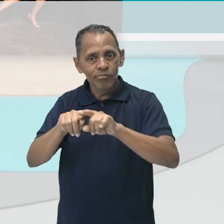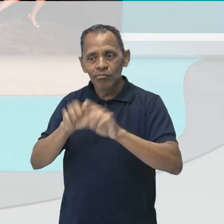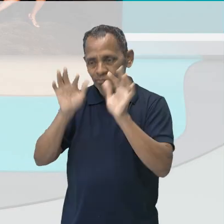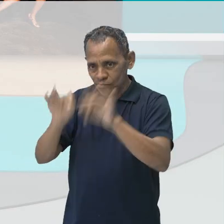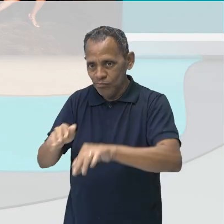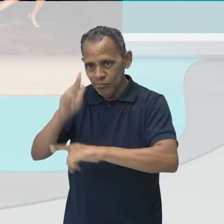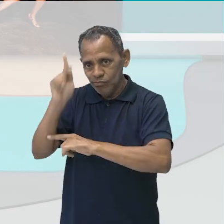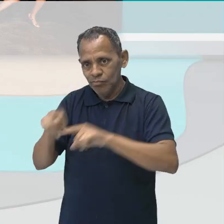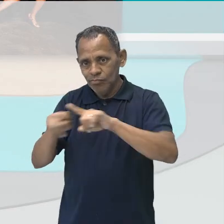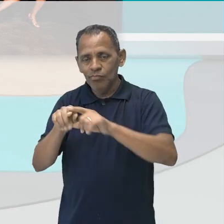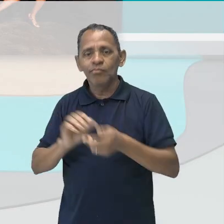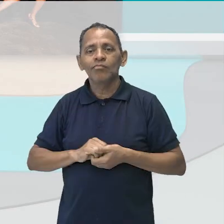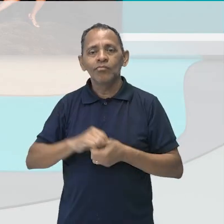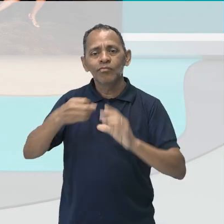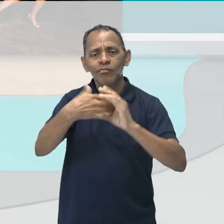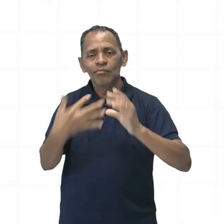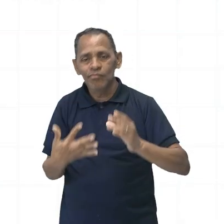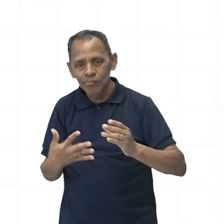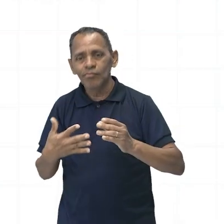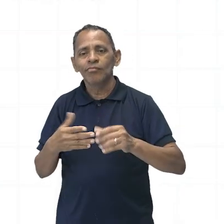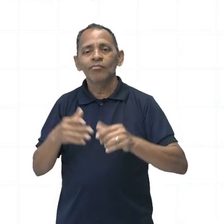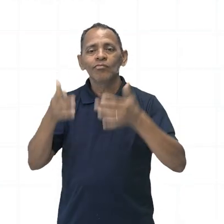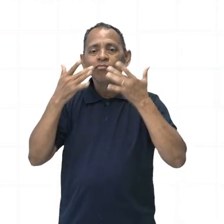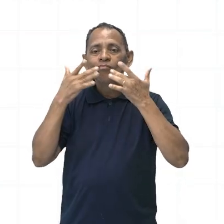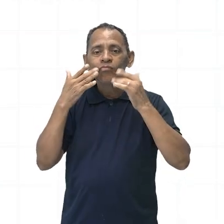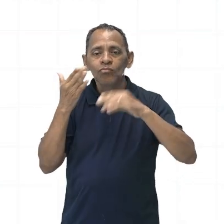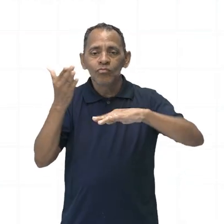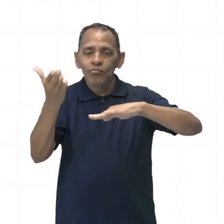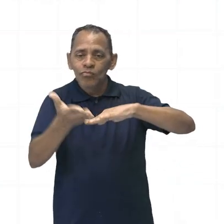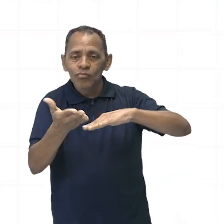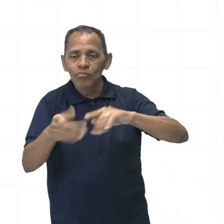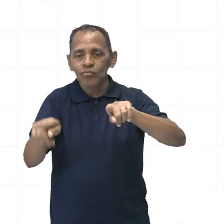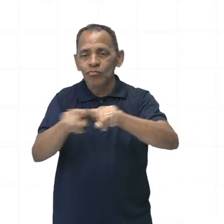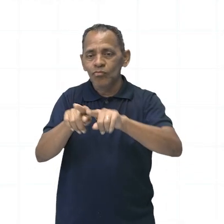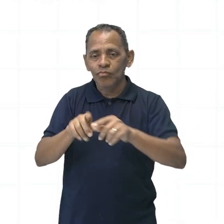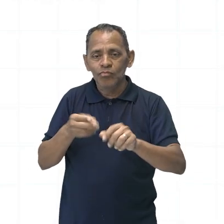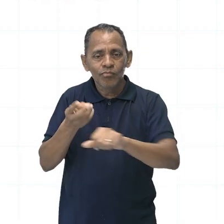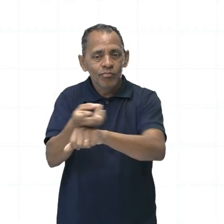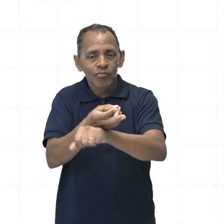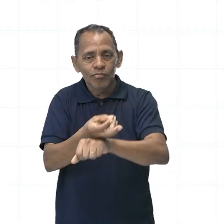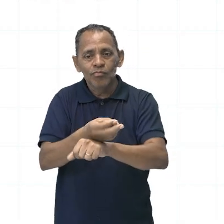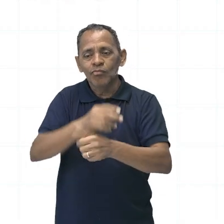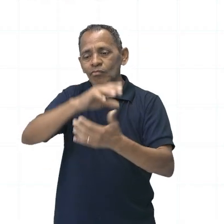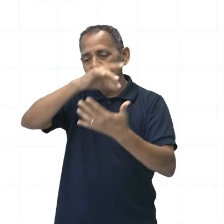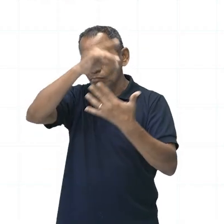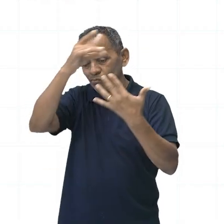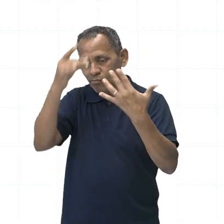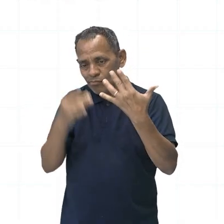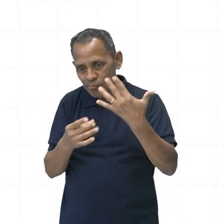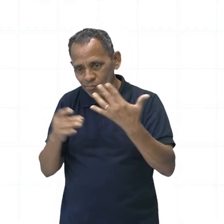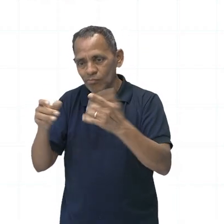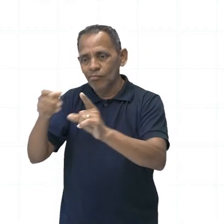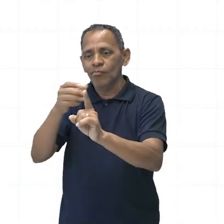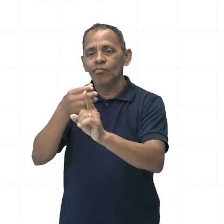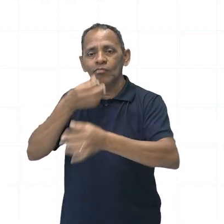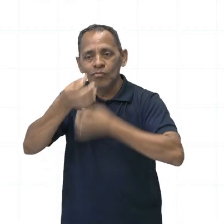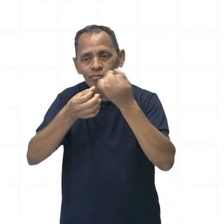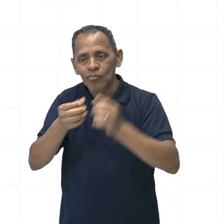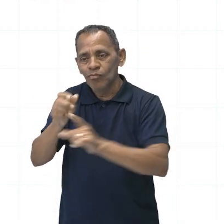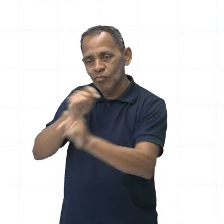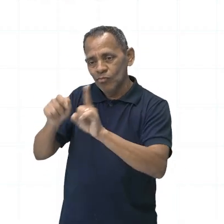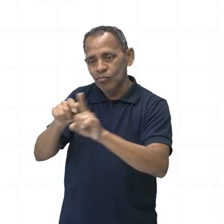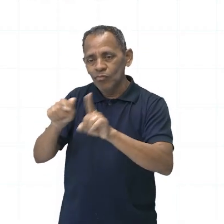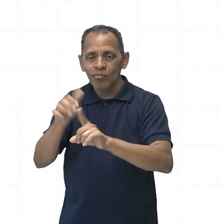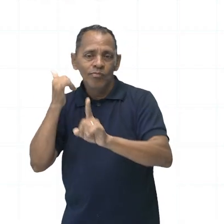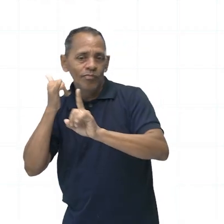as características do teatro contemporâneo? O teatro contemporâneo ele explora diversos temas sociais e